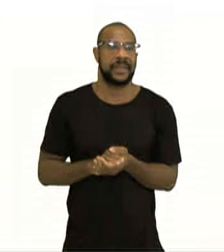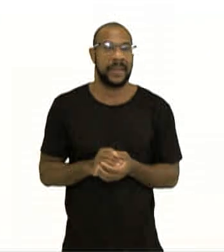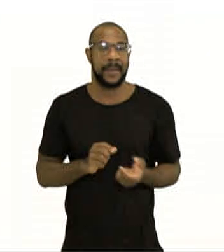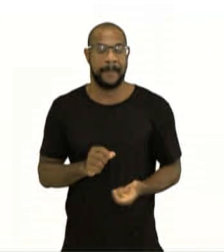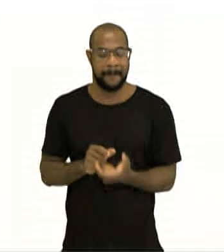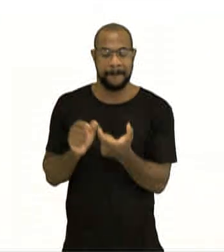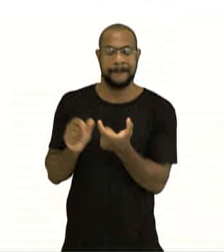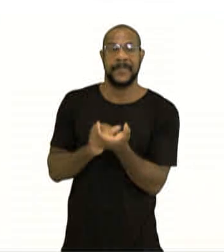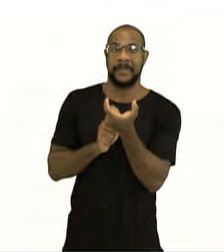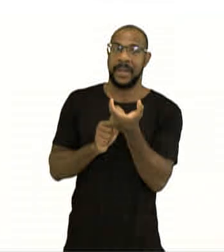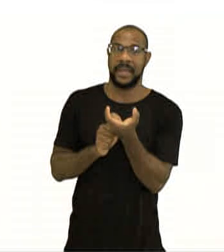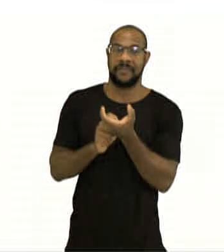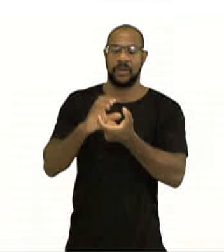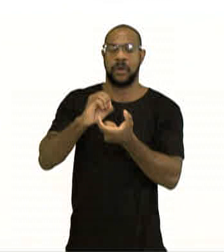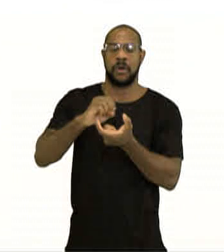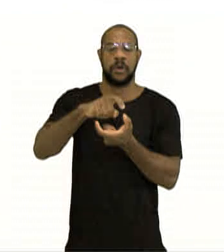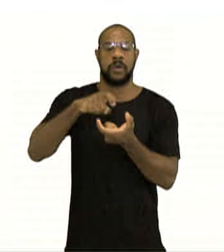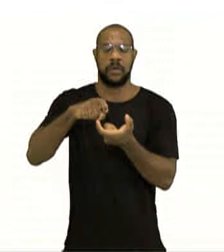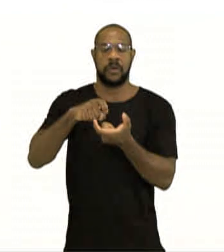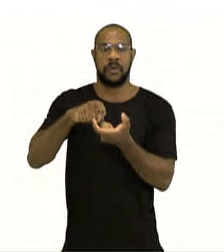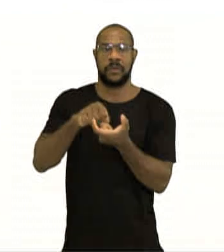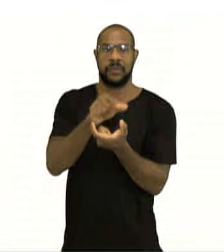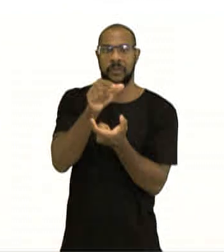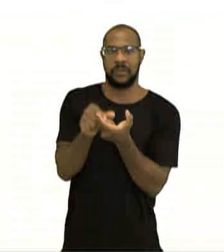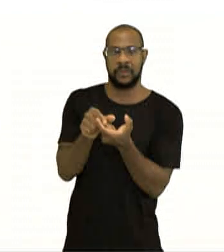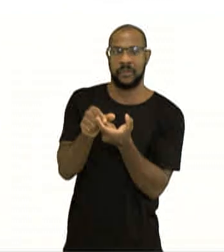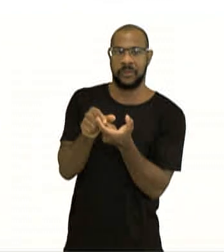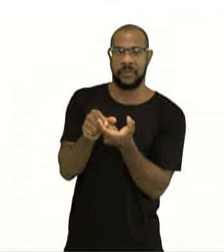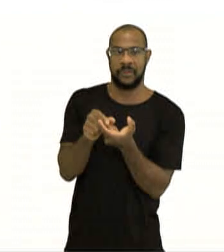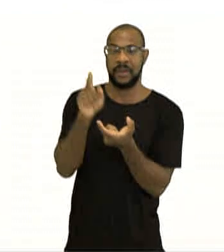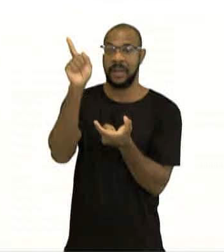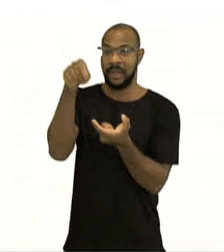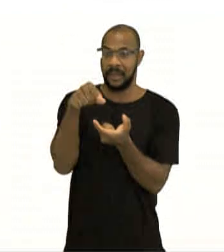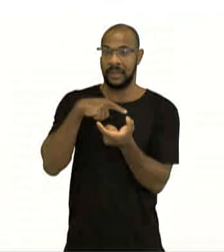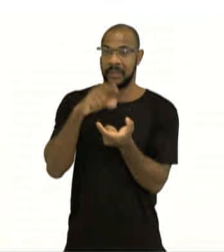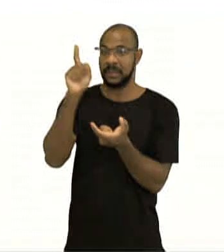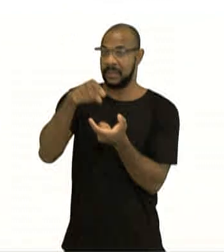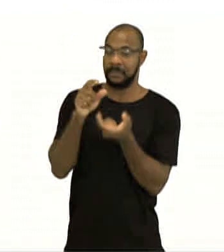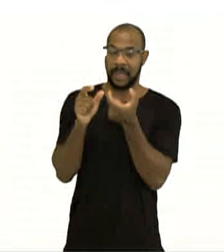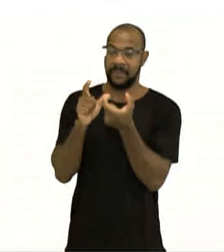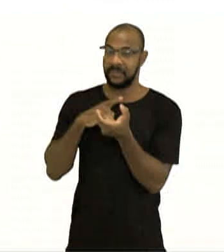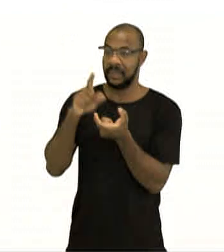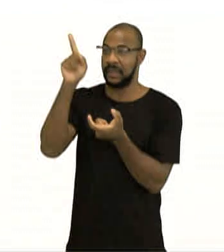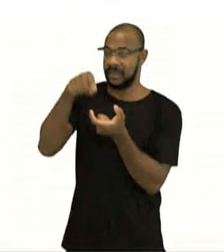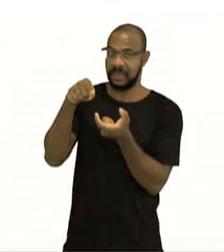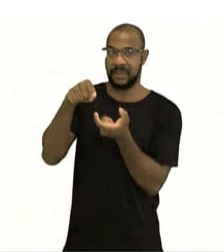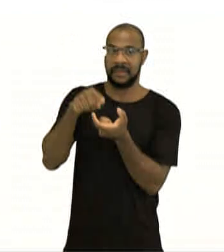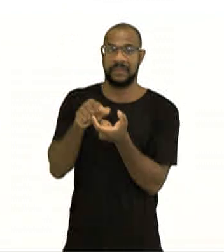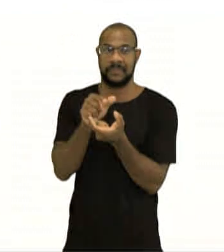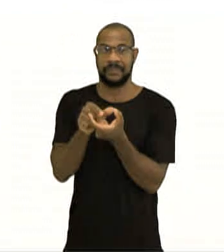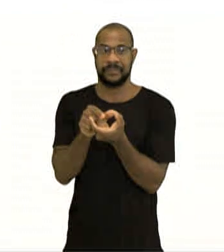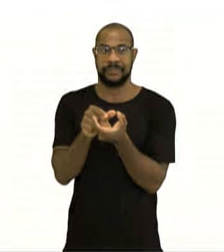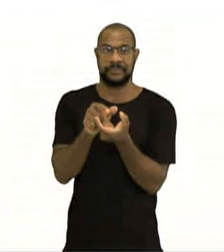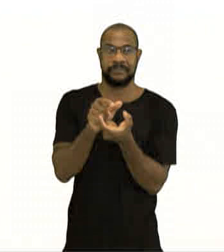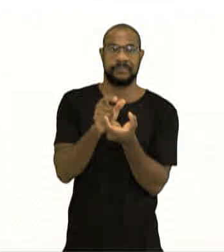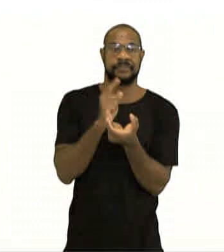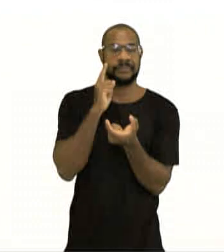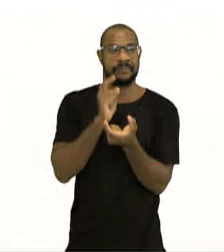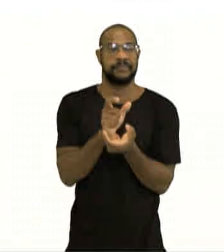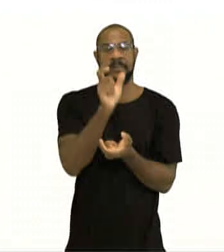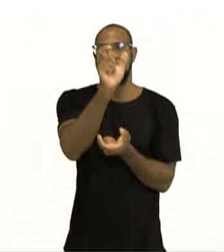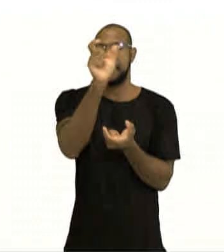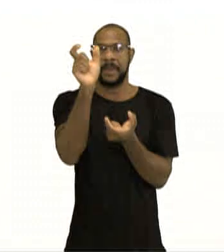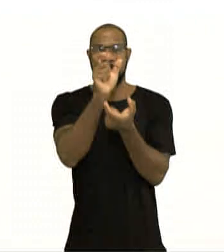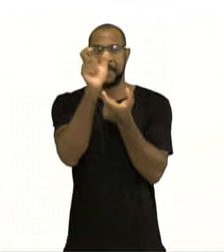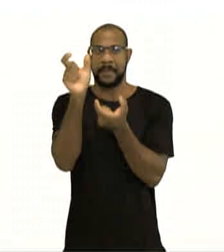palavras oxítonas acentuadas. Então você viu que, ó, Paraná, será, além e funcionará, tem a